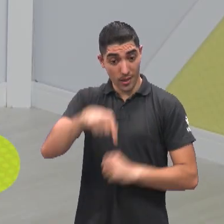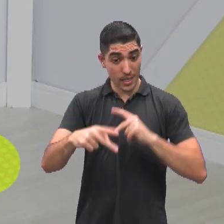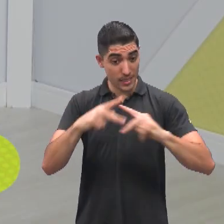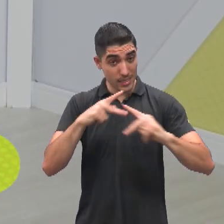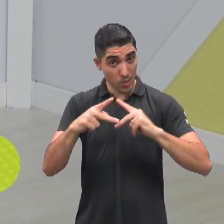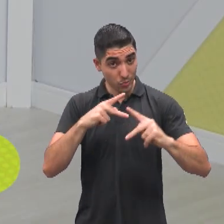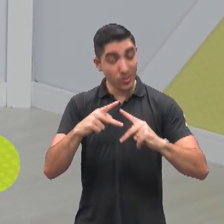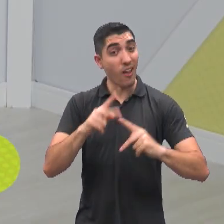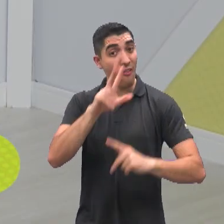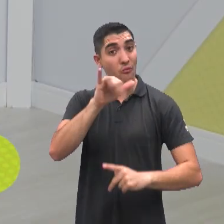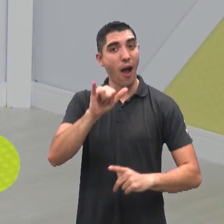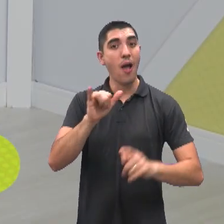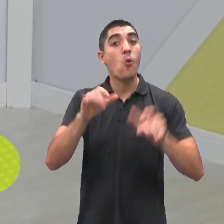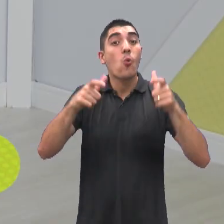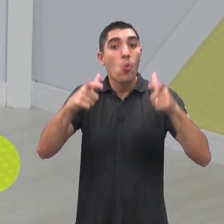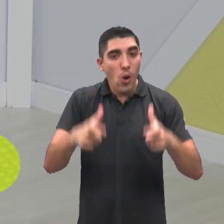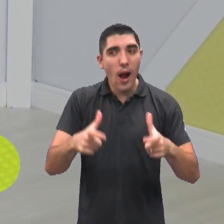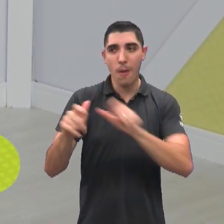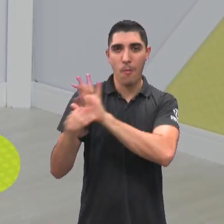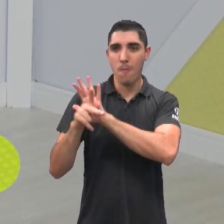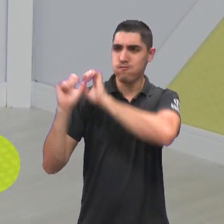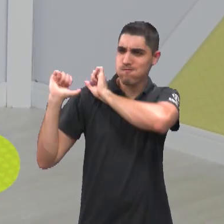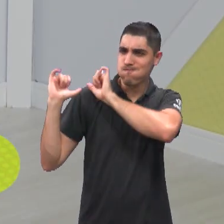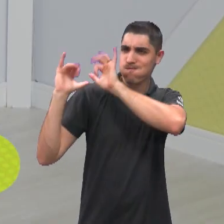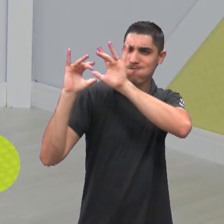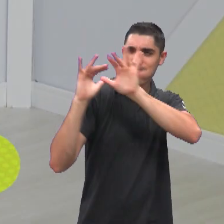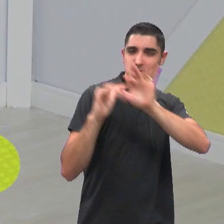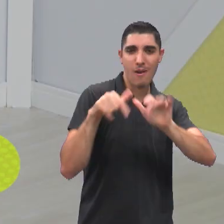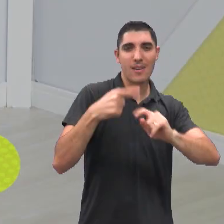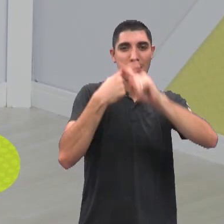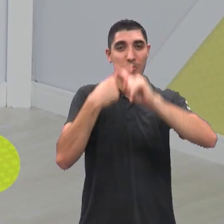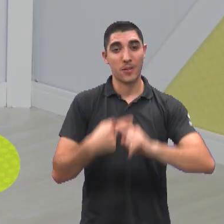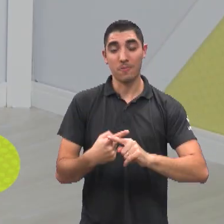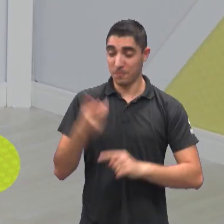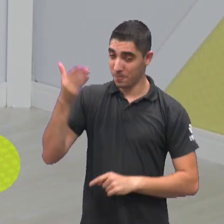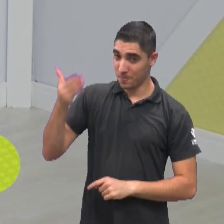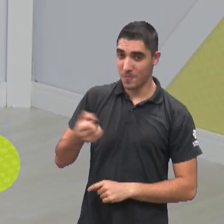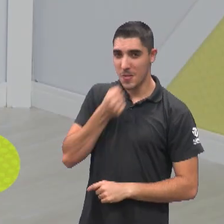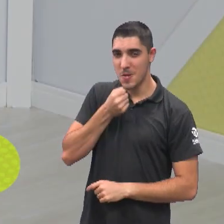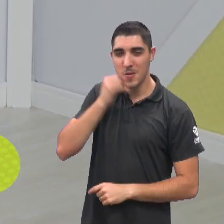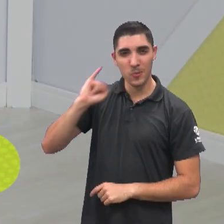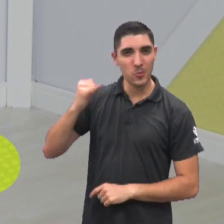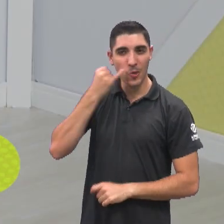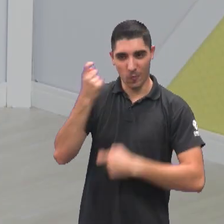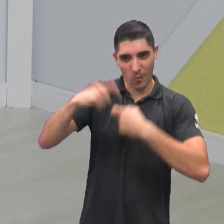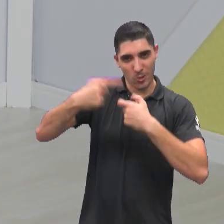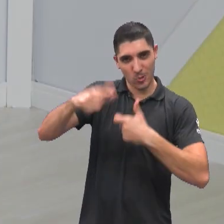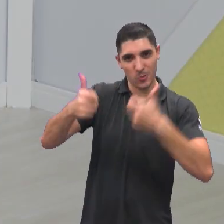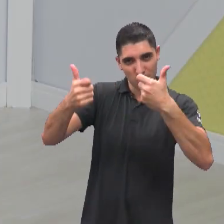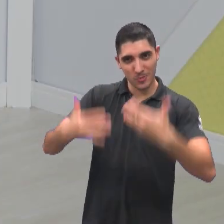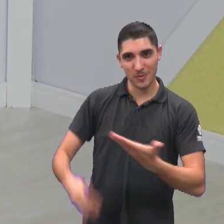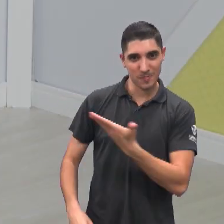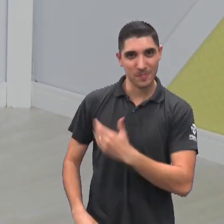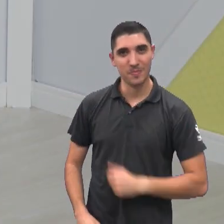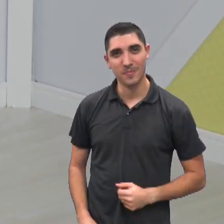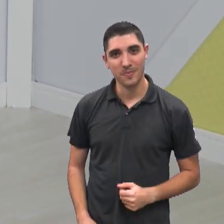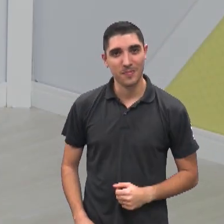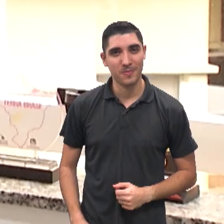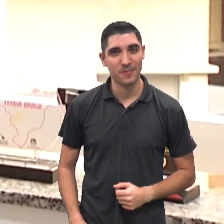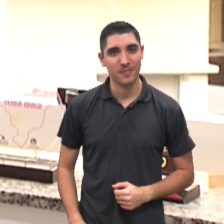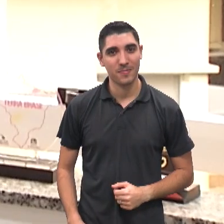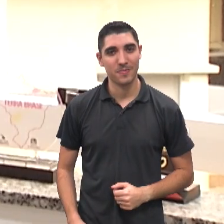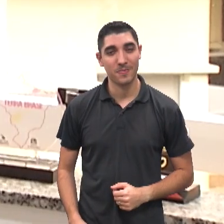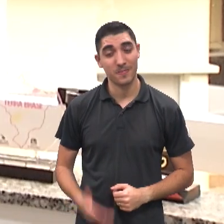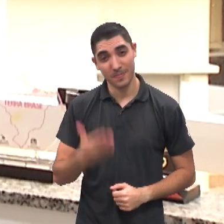ano. Quem traz os detalhes, e ele volta aqui no Hora do Esporte, é o nosso querido João Delfino. Volta, João, diz aí, João. Fala, Vieira, estou de volta aqui no